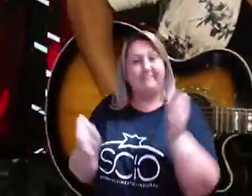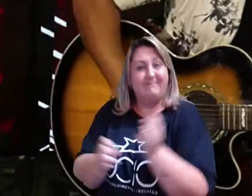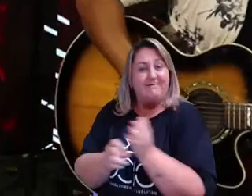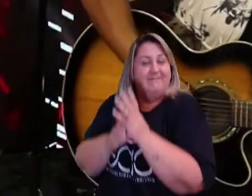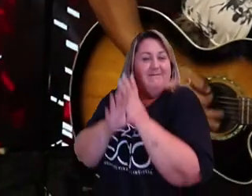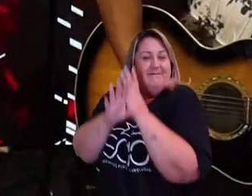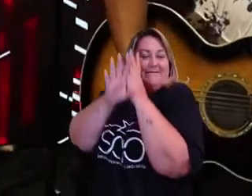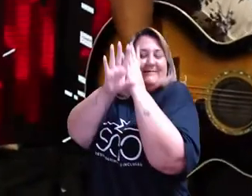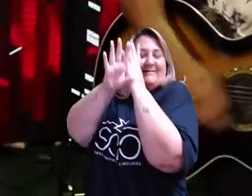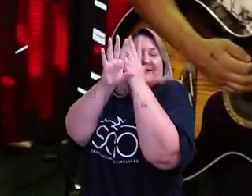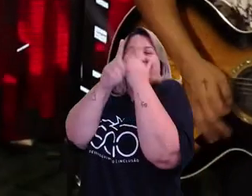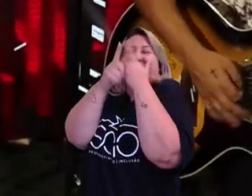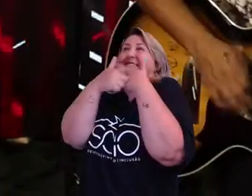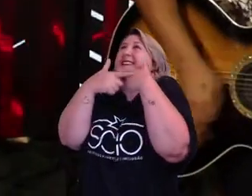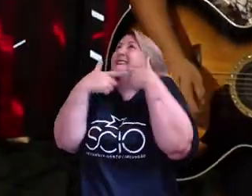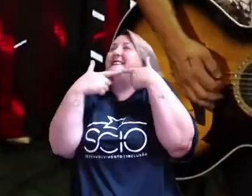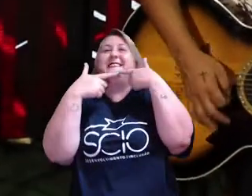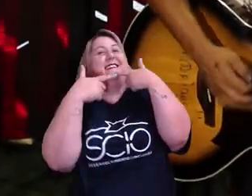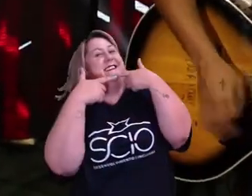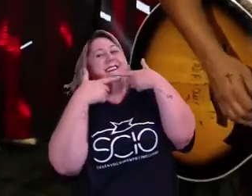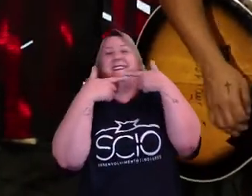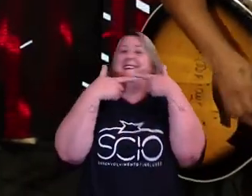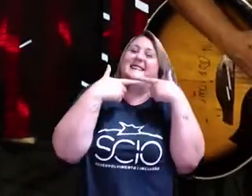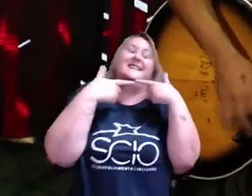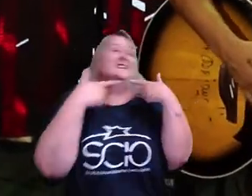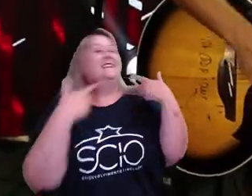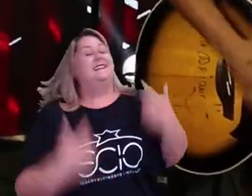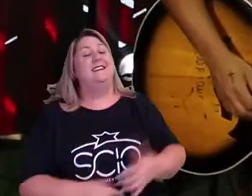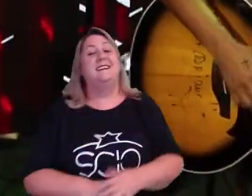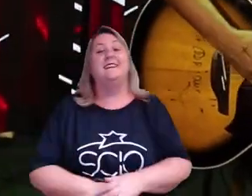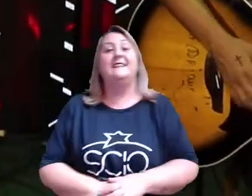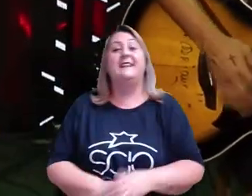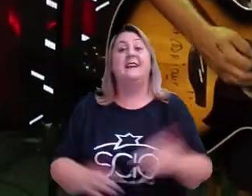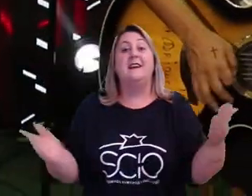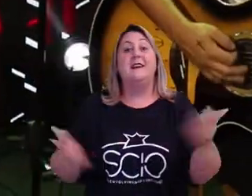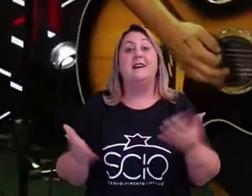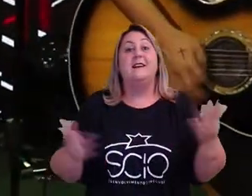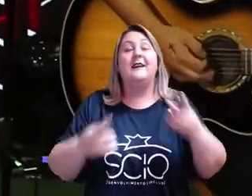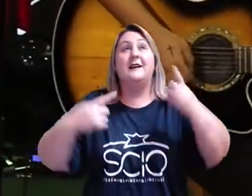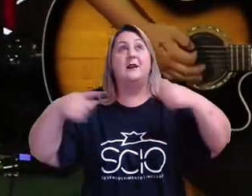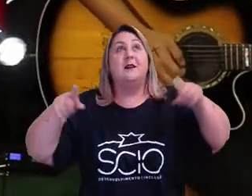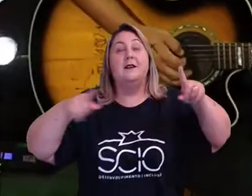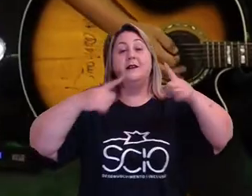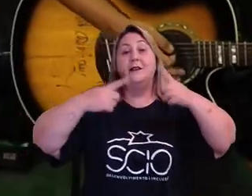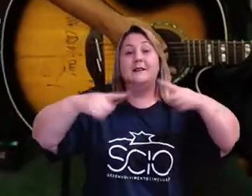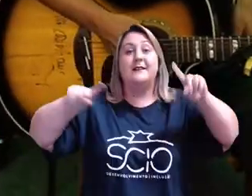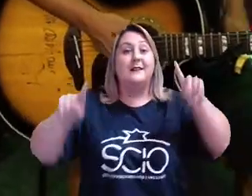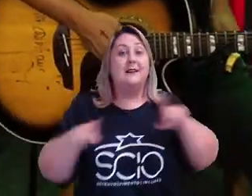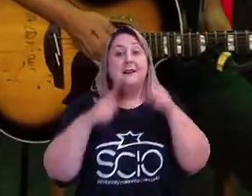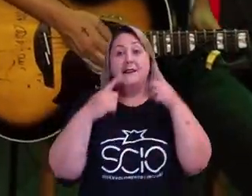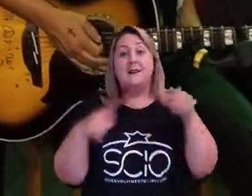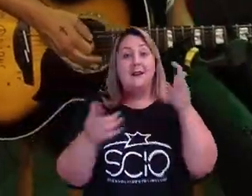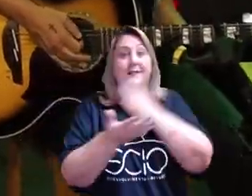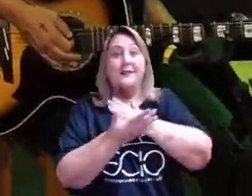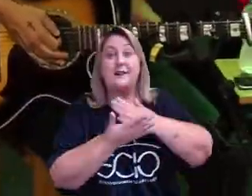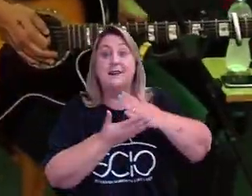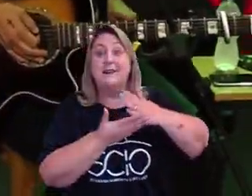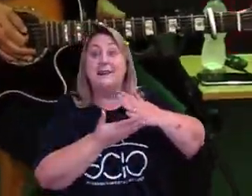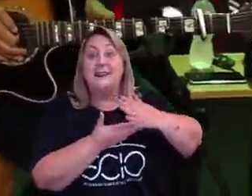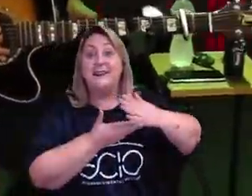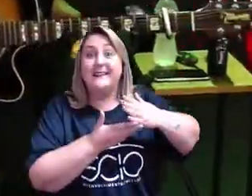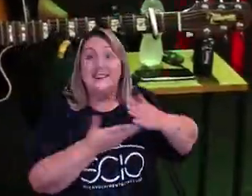apaga, juízo sempre acaba, e a nossa música